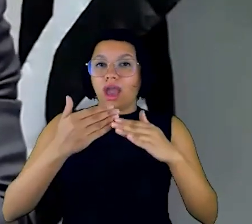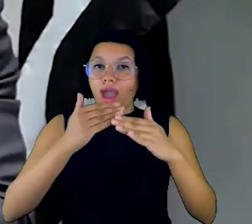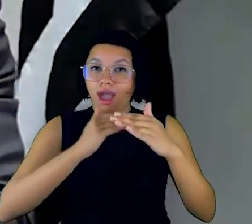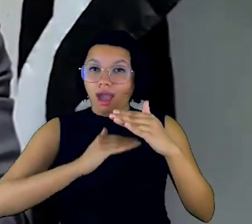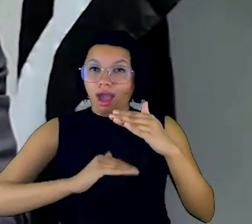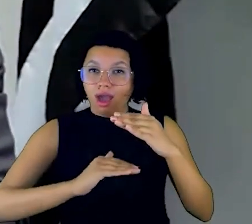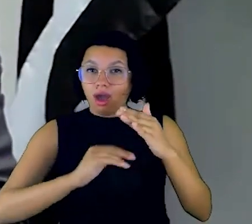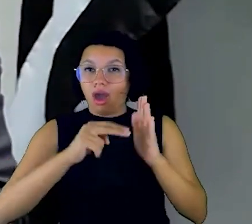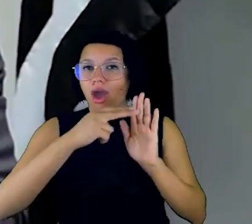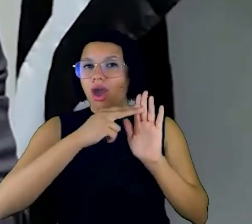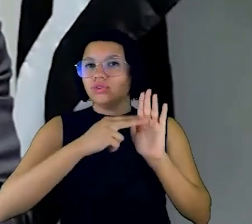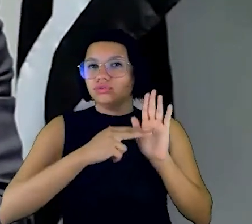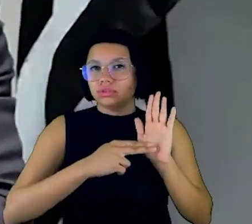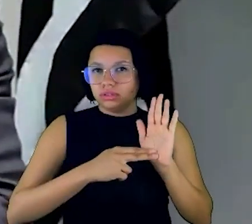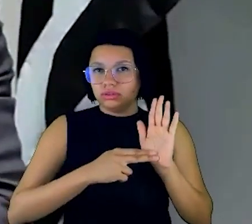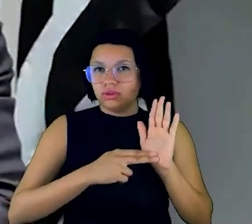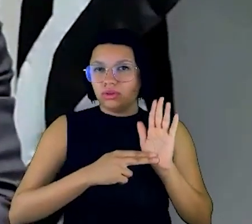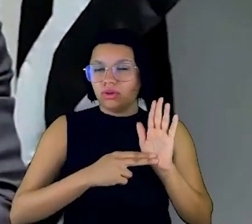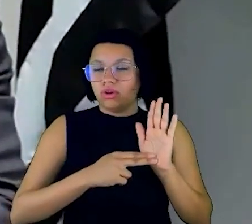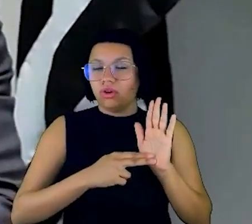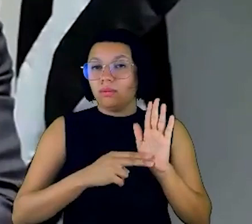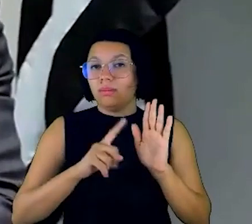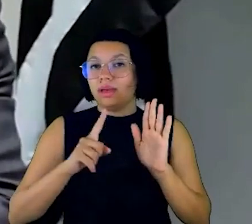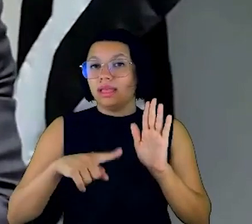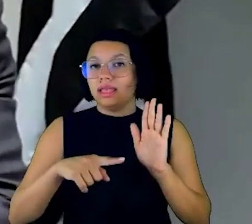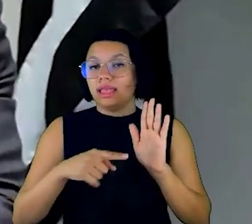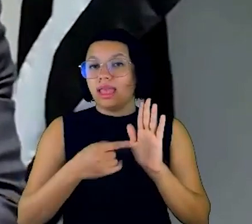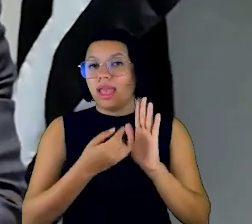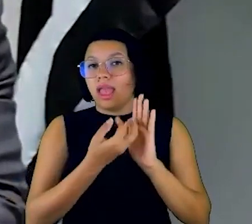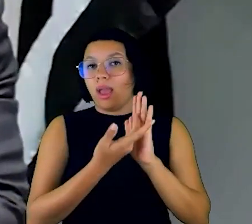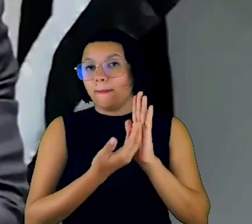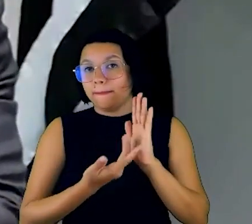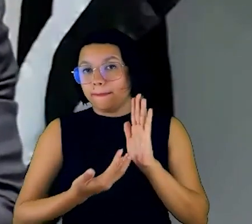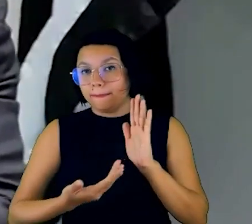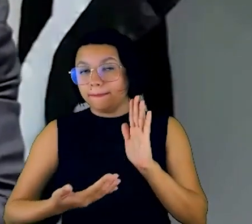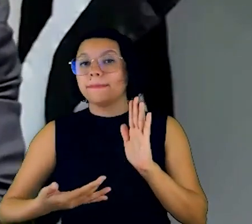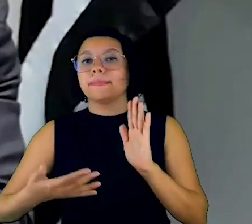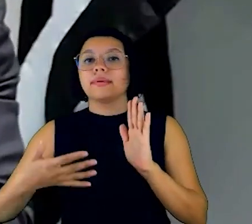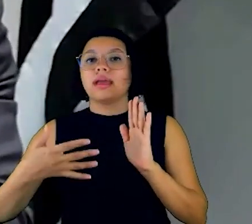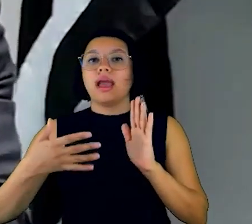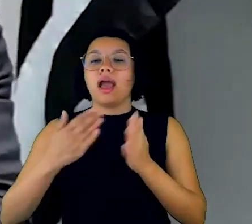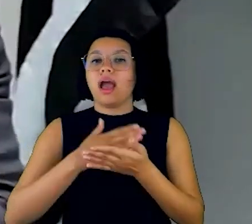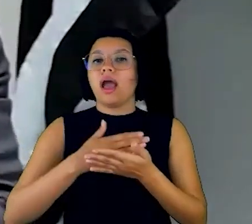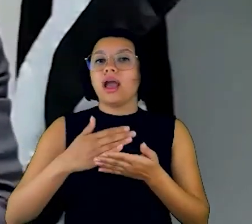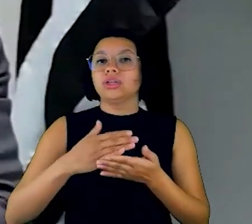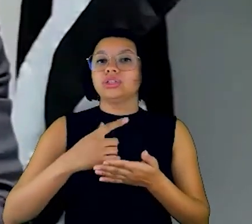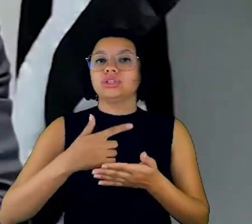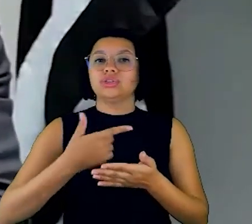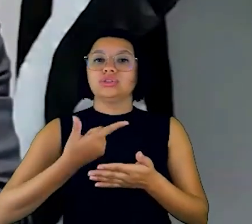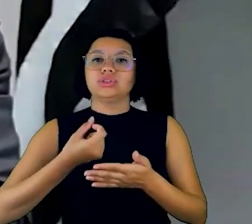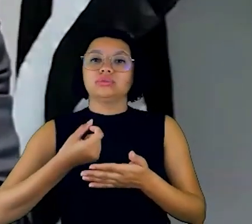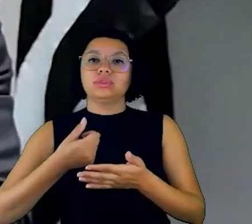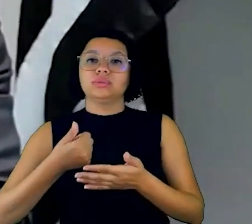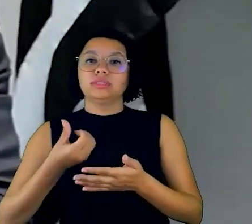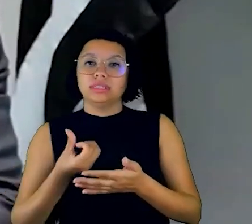subnormativo, digamos assim, né, uma derivação do Código de Processo Civil que surge logo em 2016, a